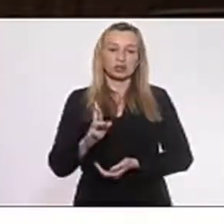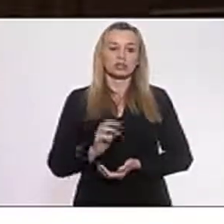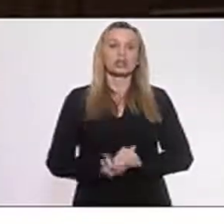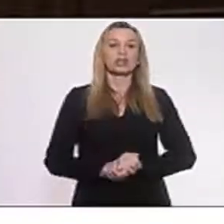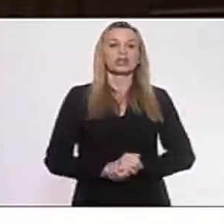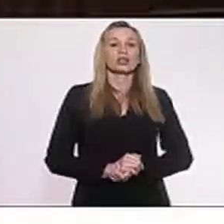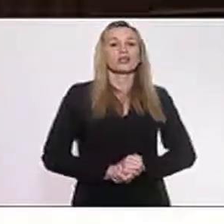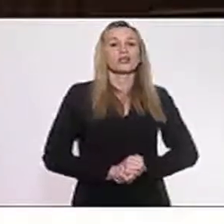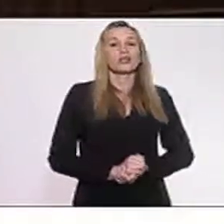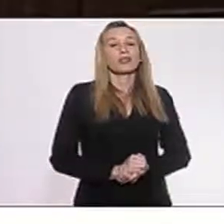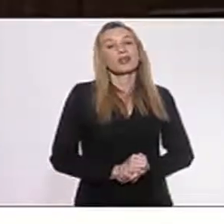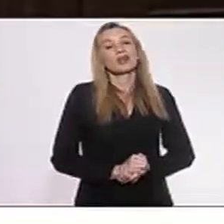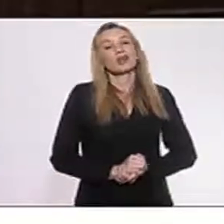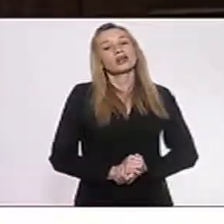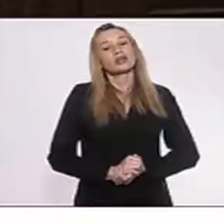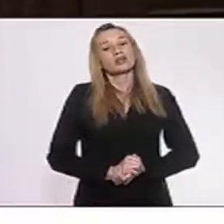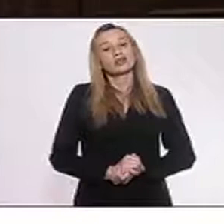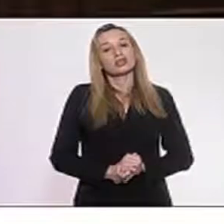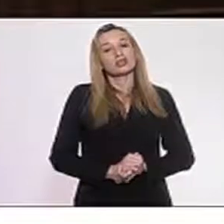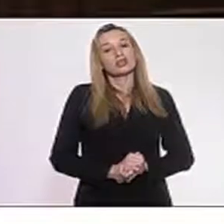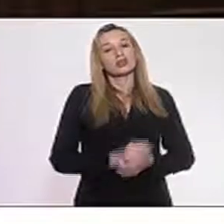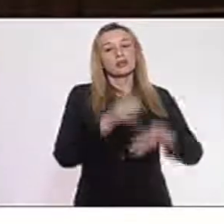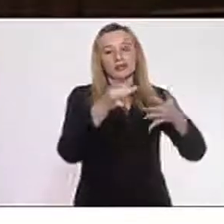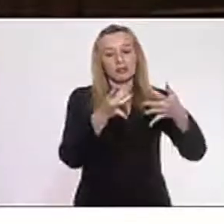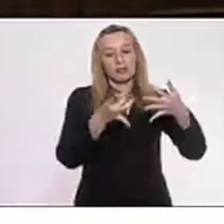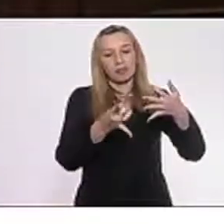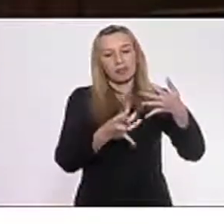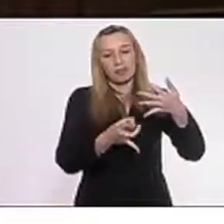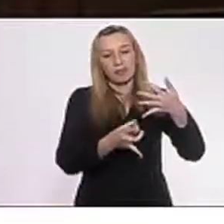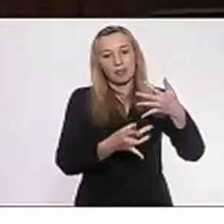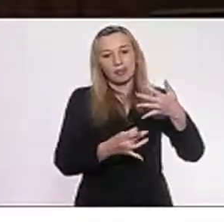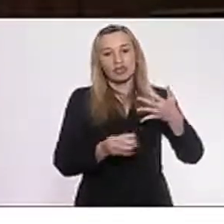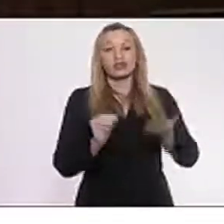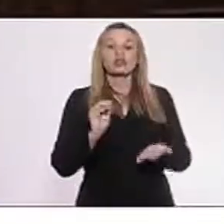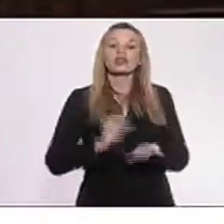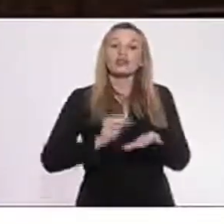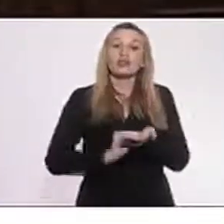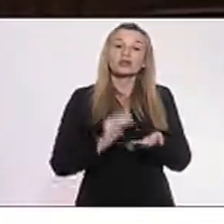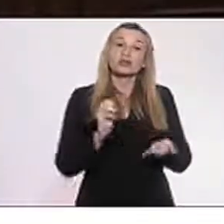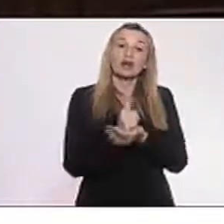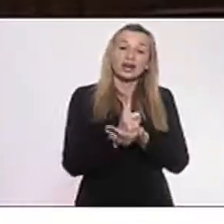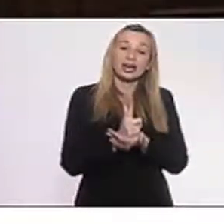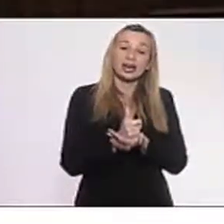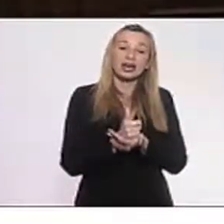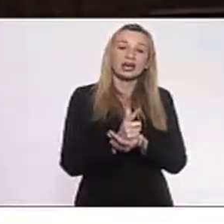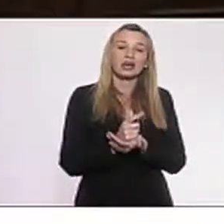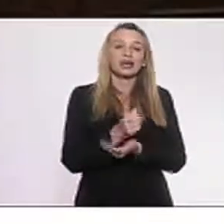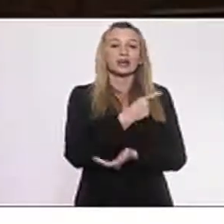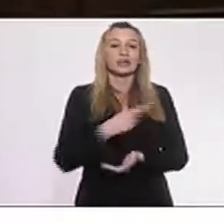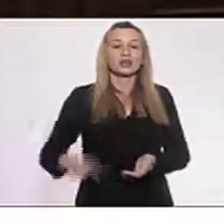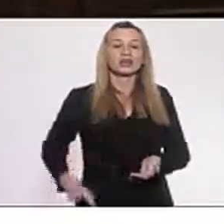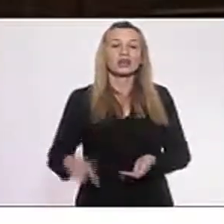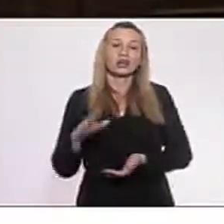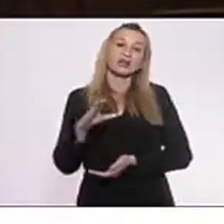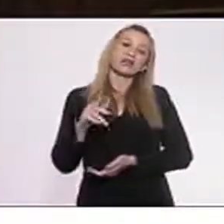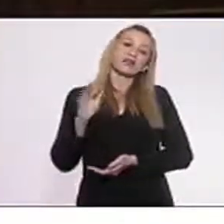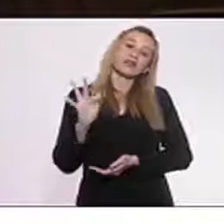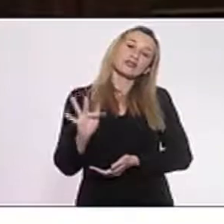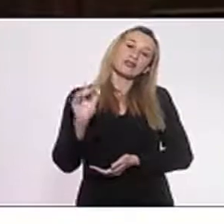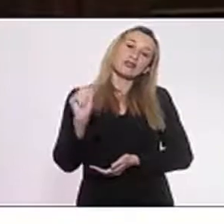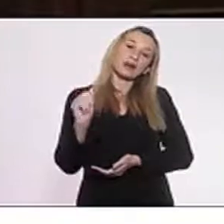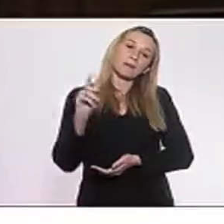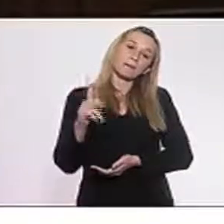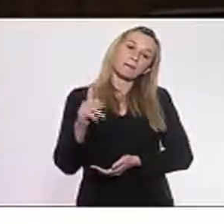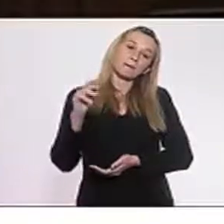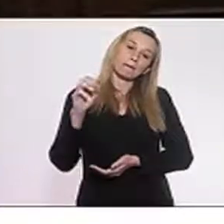fina, digamos, sofisticada, detalhada desses restos a pagar, a presidência da FAPERJ, a equipe da